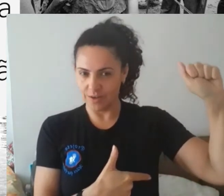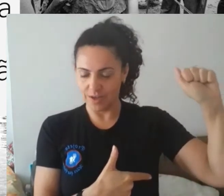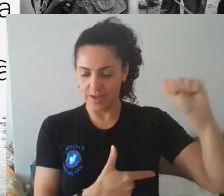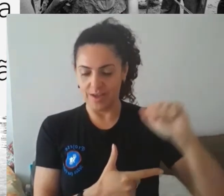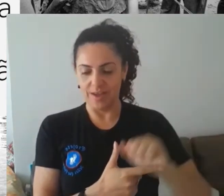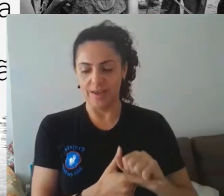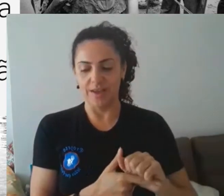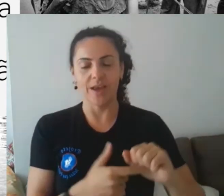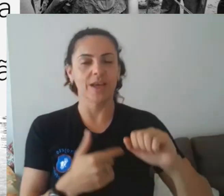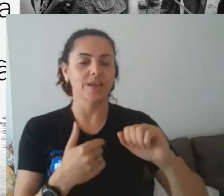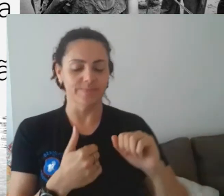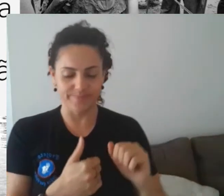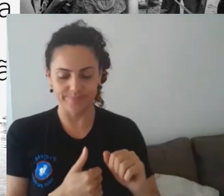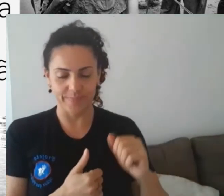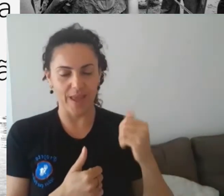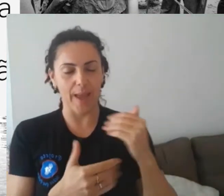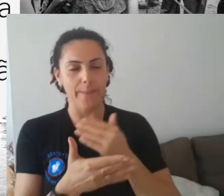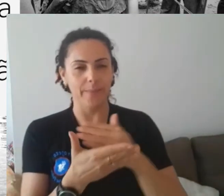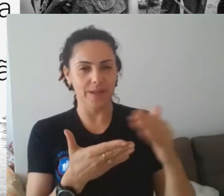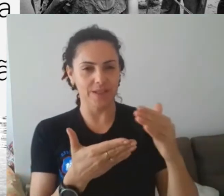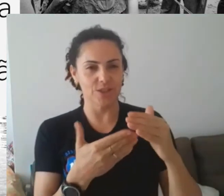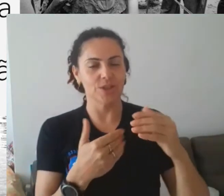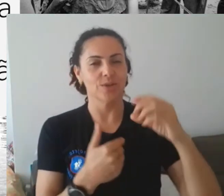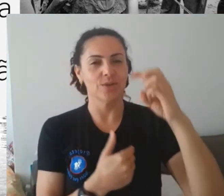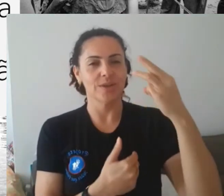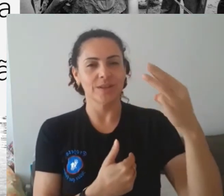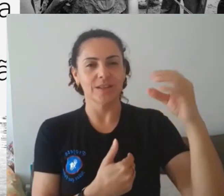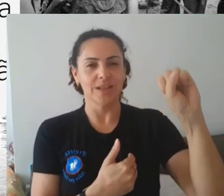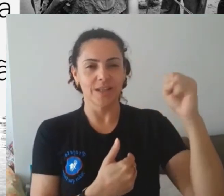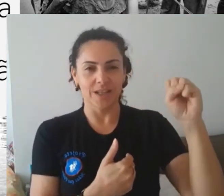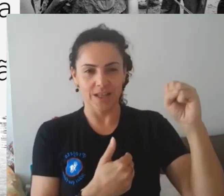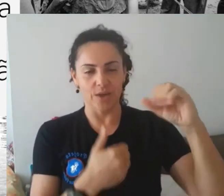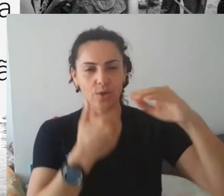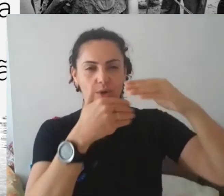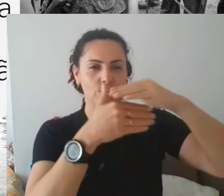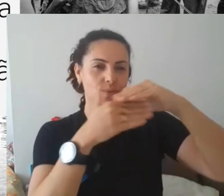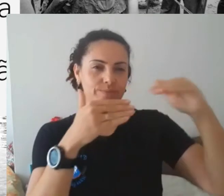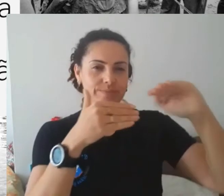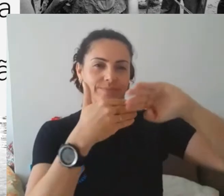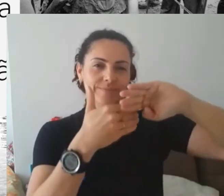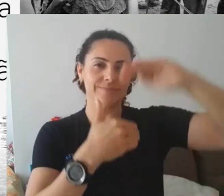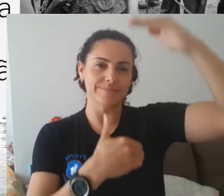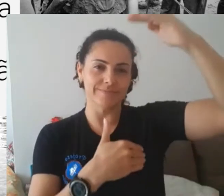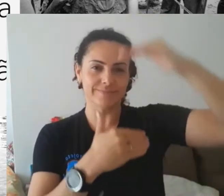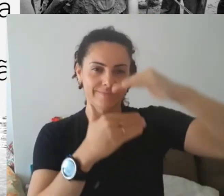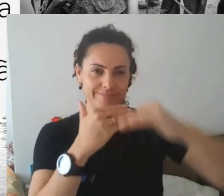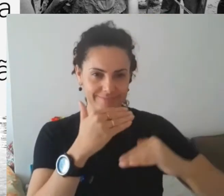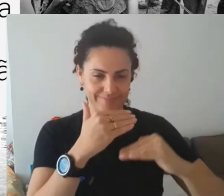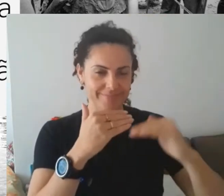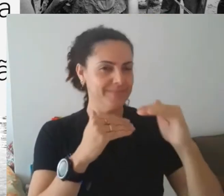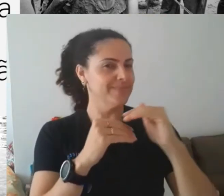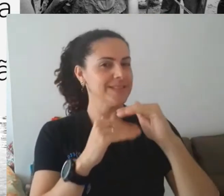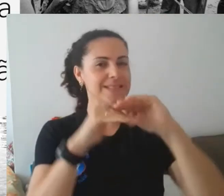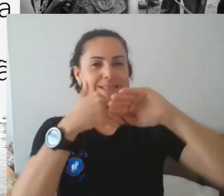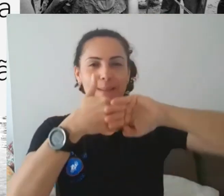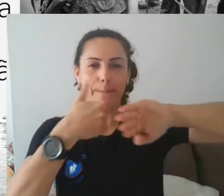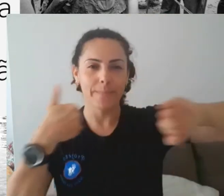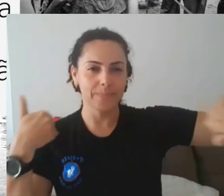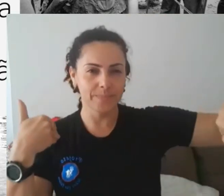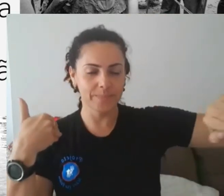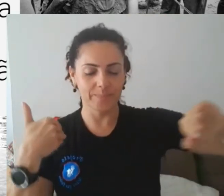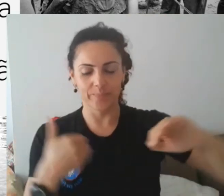realmente deixaram aí a divisão a partir do paralelo 38 entre esses dois territórios, tá? E a gente tem a Guerra do Vietnã,